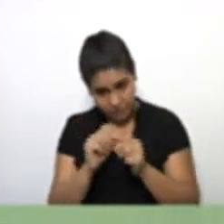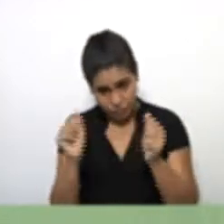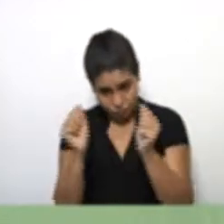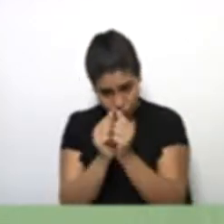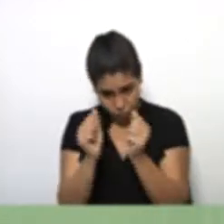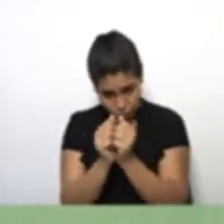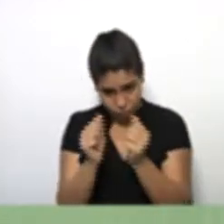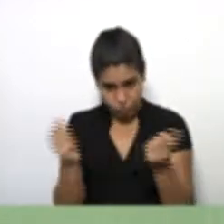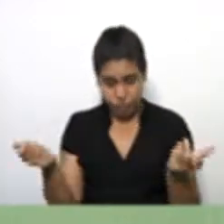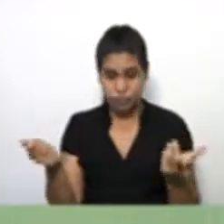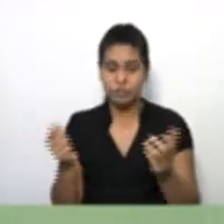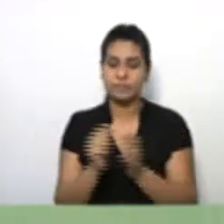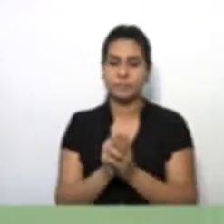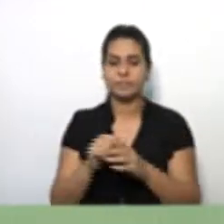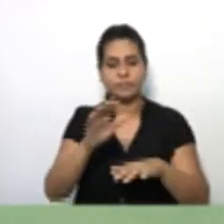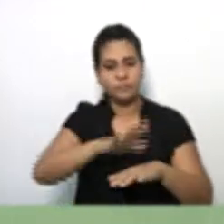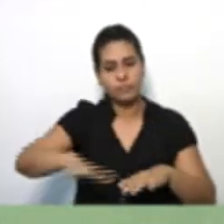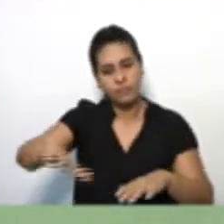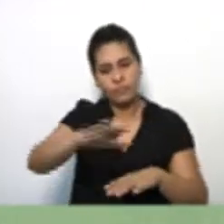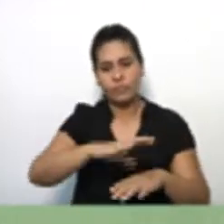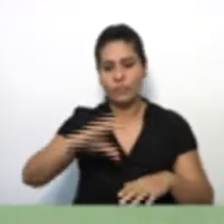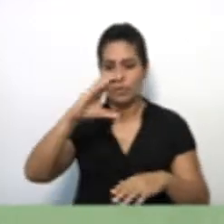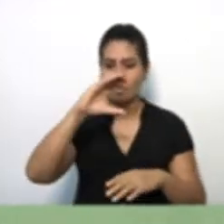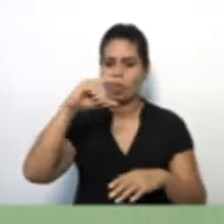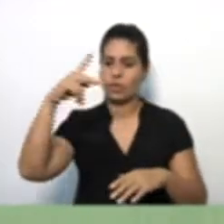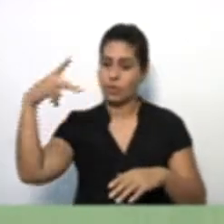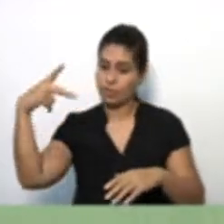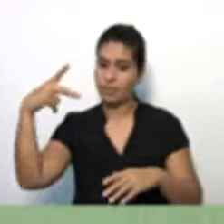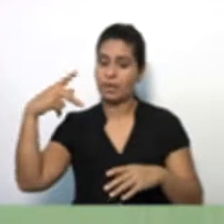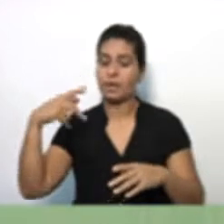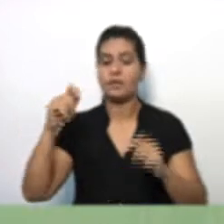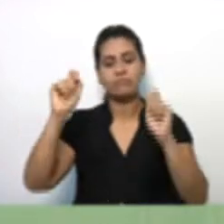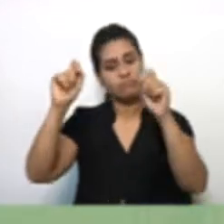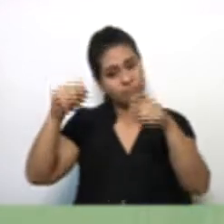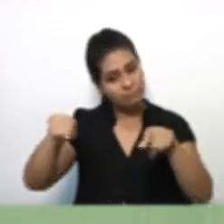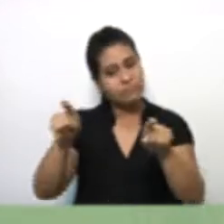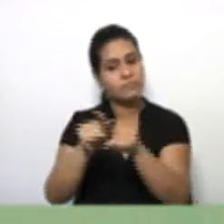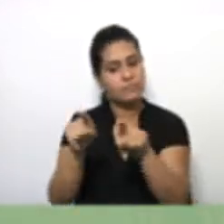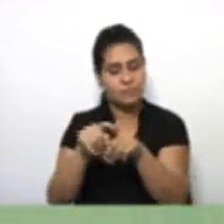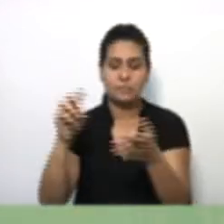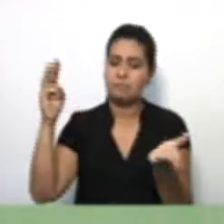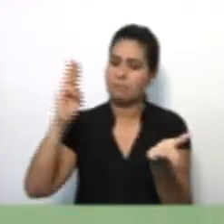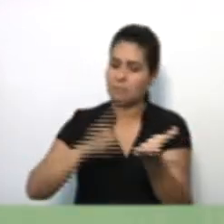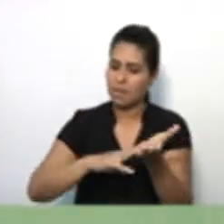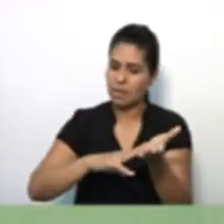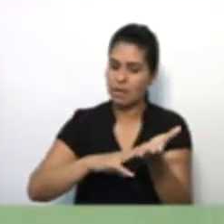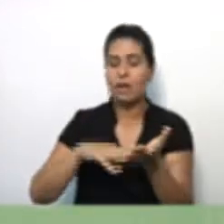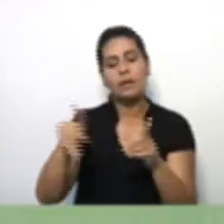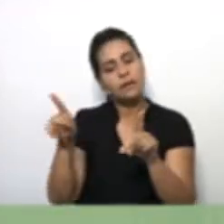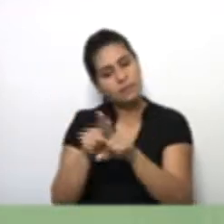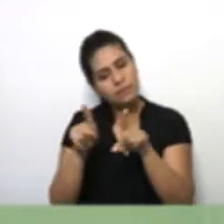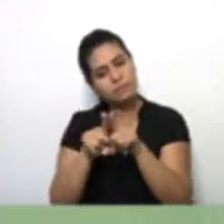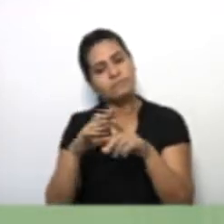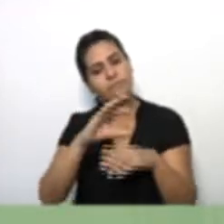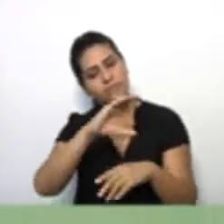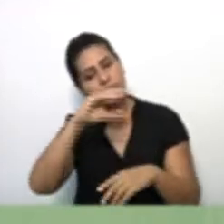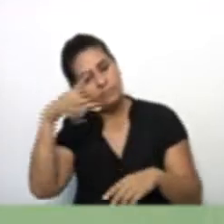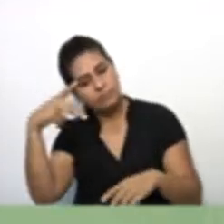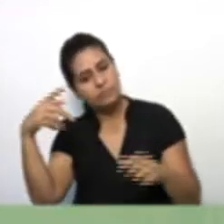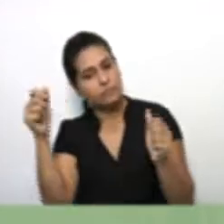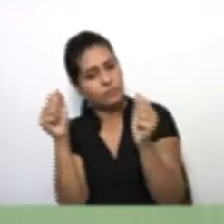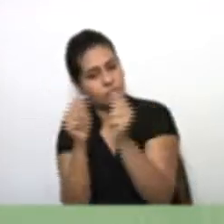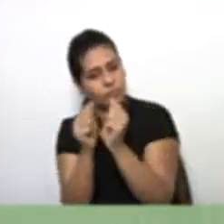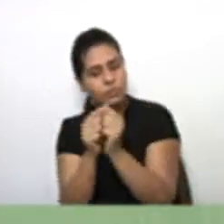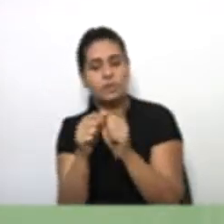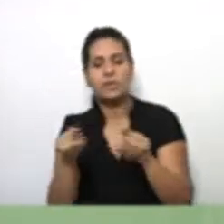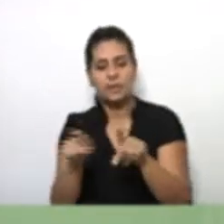veja bem, da tua cooperativa, né? Ele também é um cooperado, não é verdade? Ele também é um cooperado, então ele